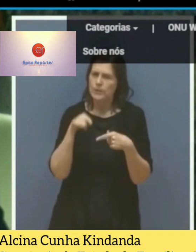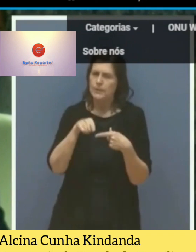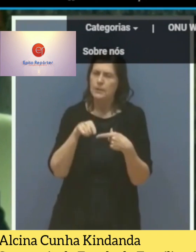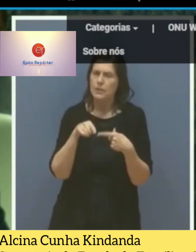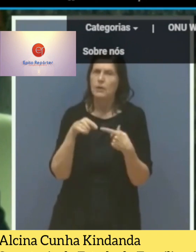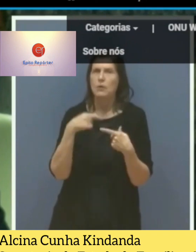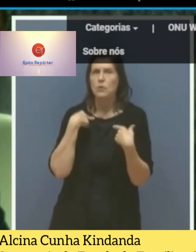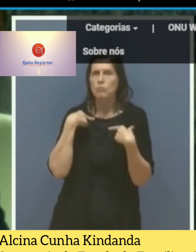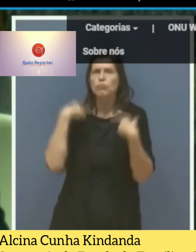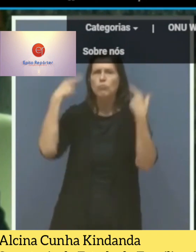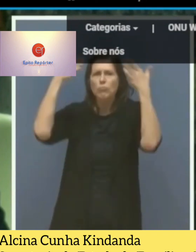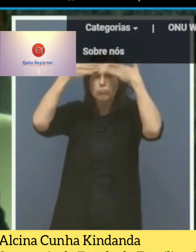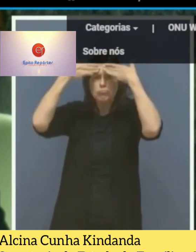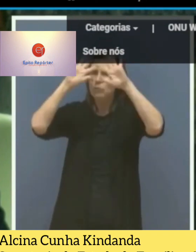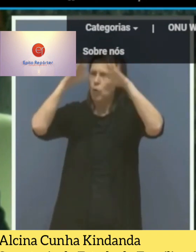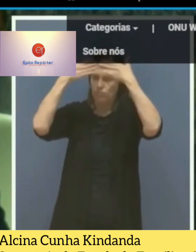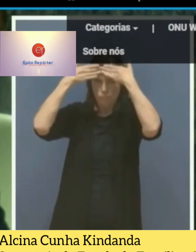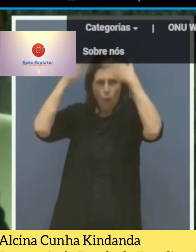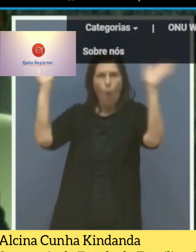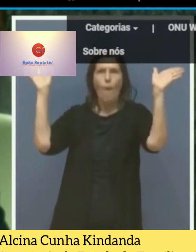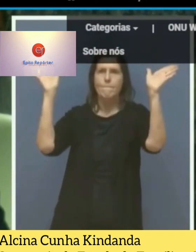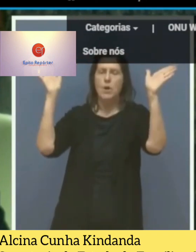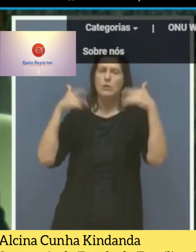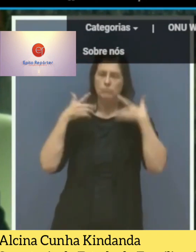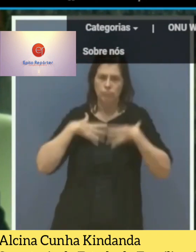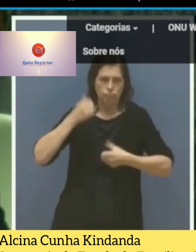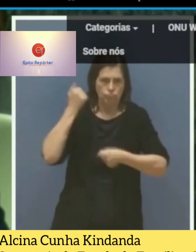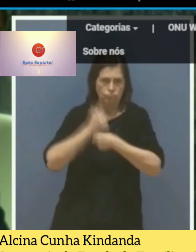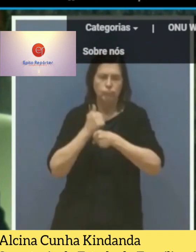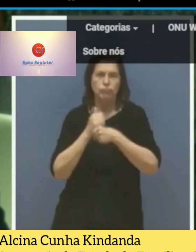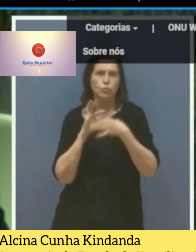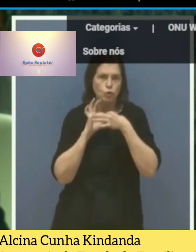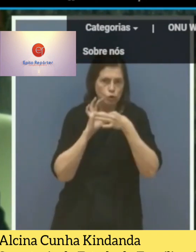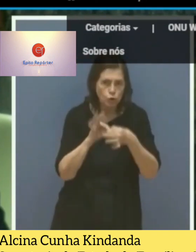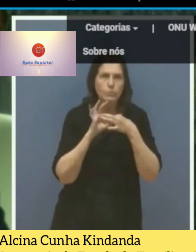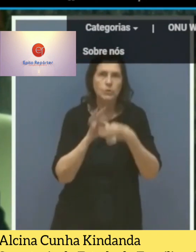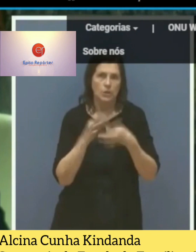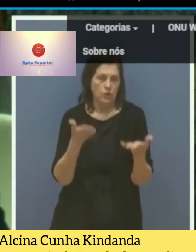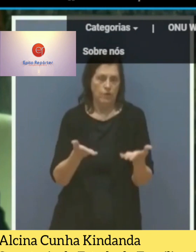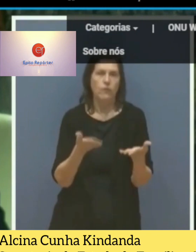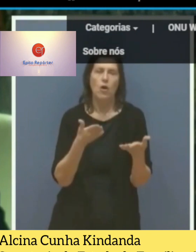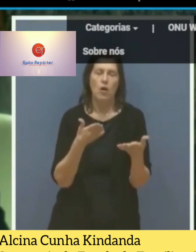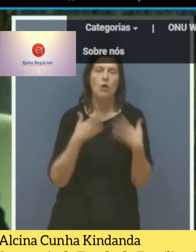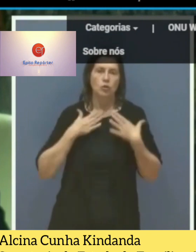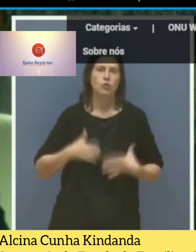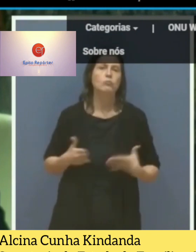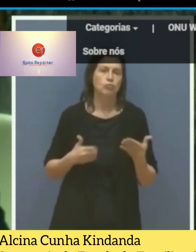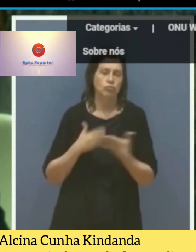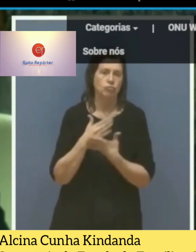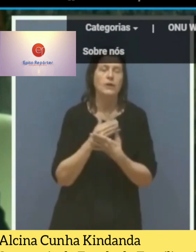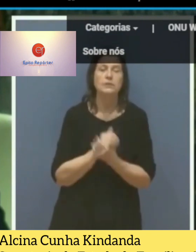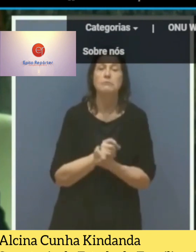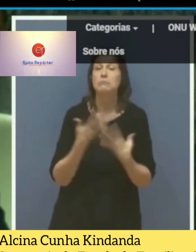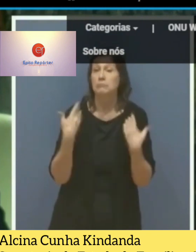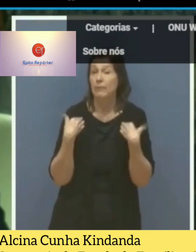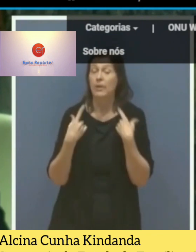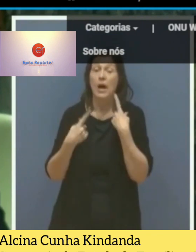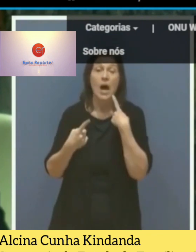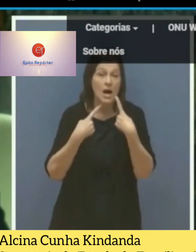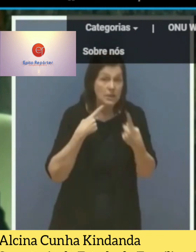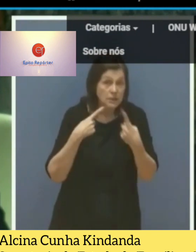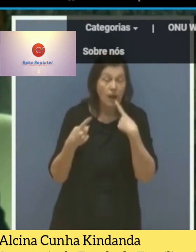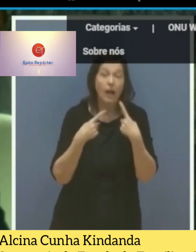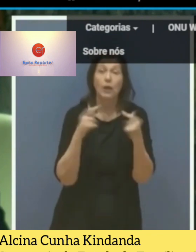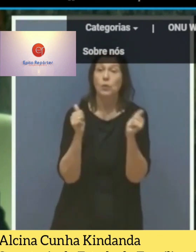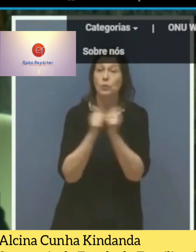internacionais e direitos humanos deste modo temos mecanismos de diálogo com as organizações não governamentais enquanto os